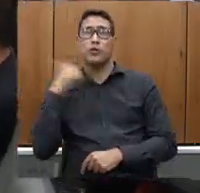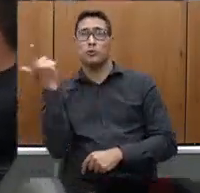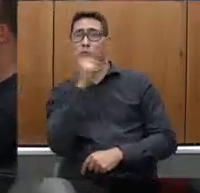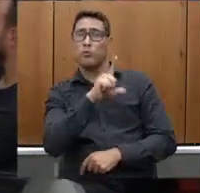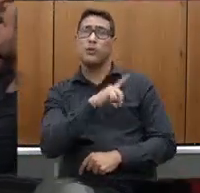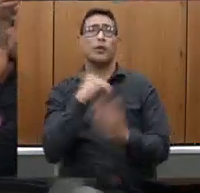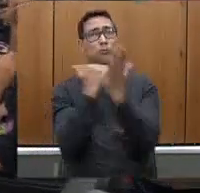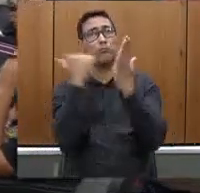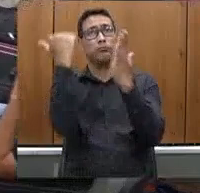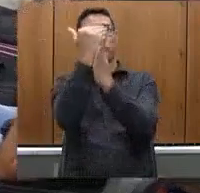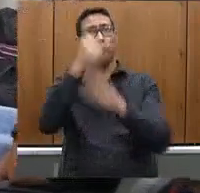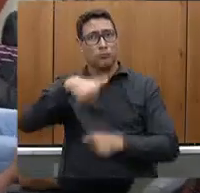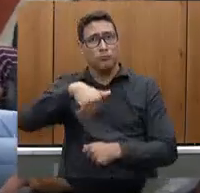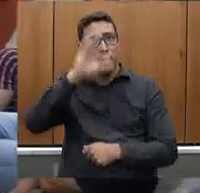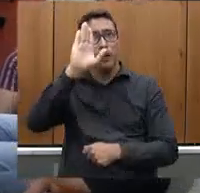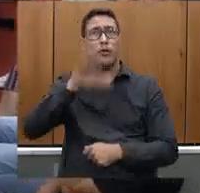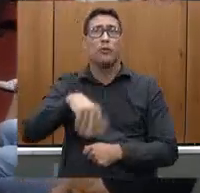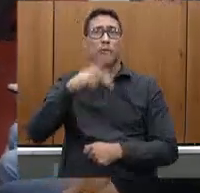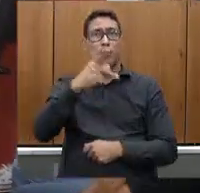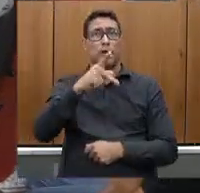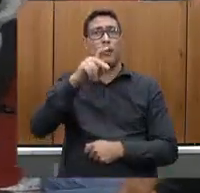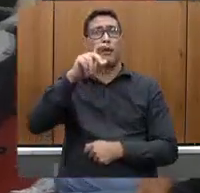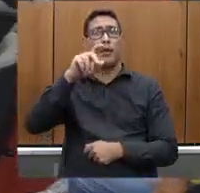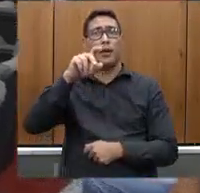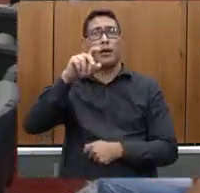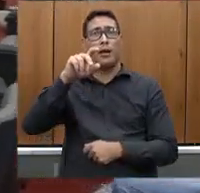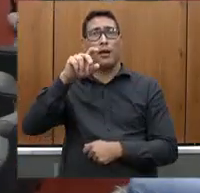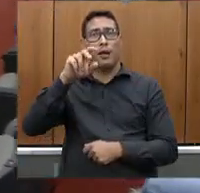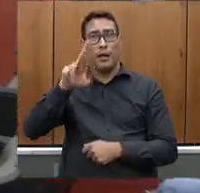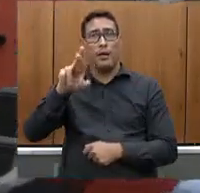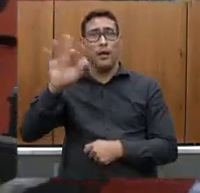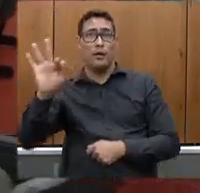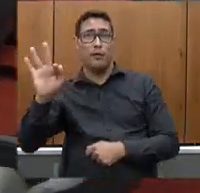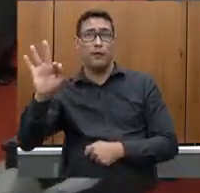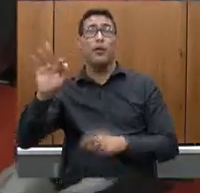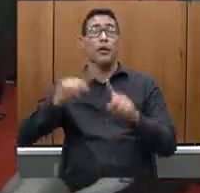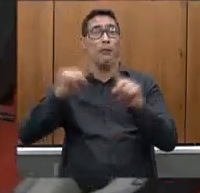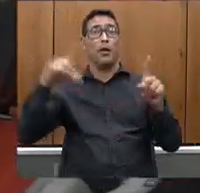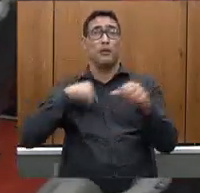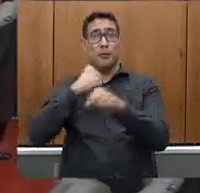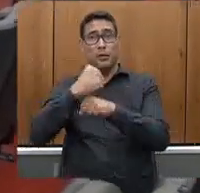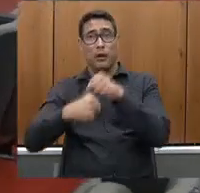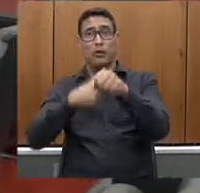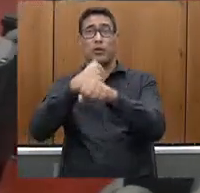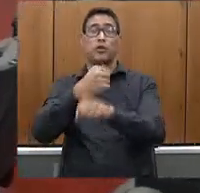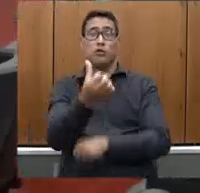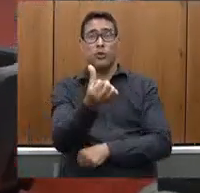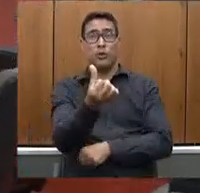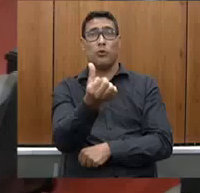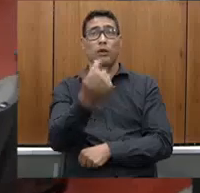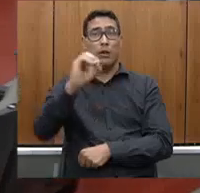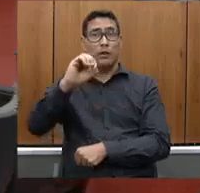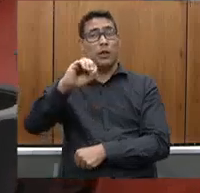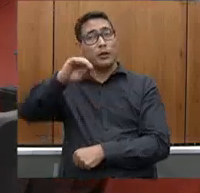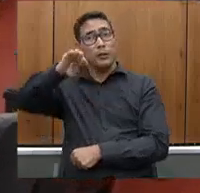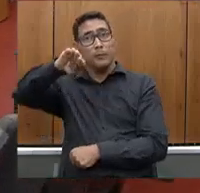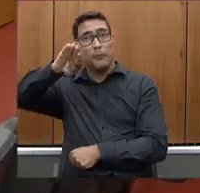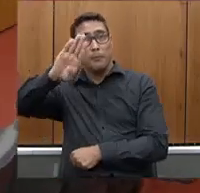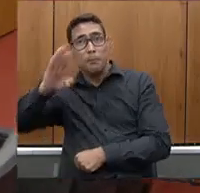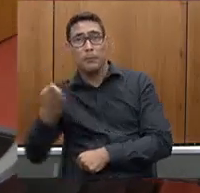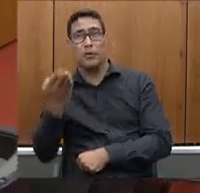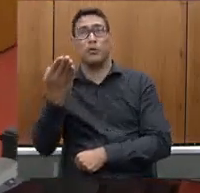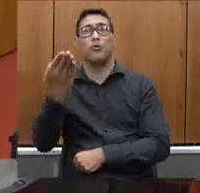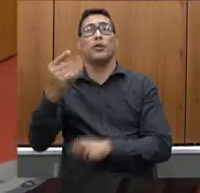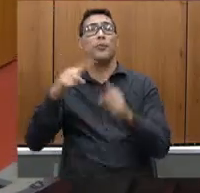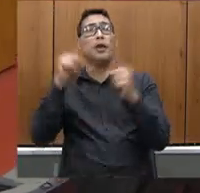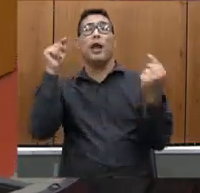né nessa na com PRF É um convênio direto com eles para esse ano a gente conseguiu 60 milhões mas é um ele fica vinculado somente